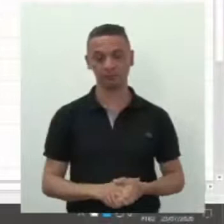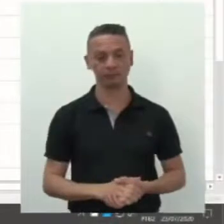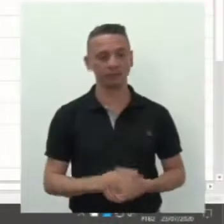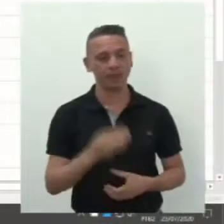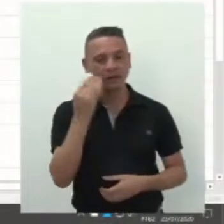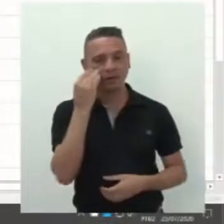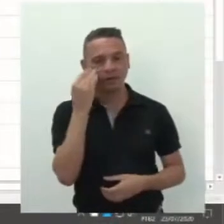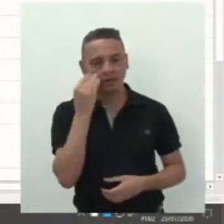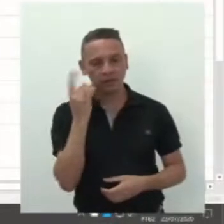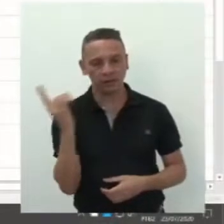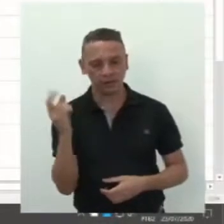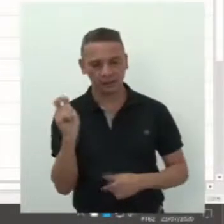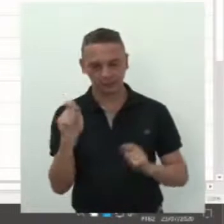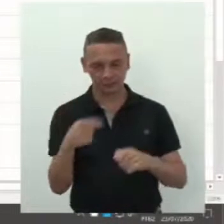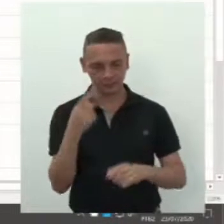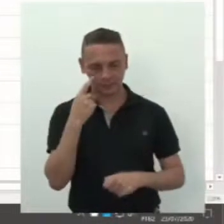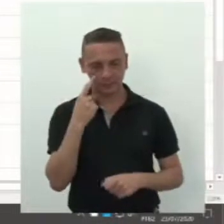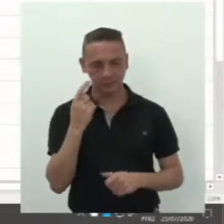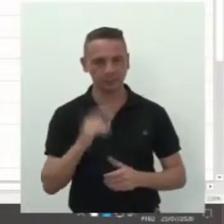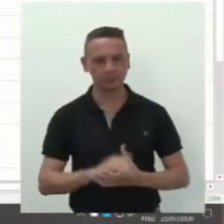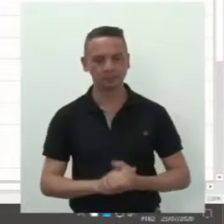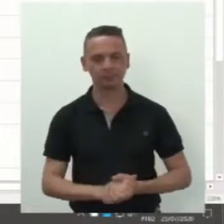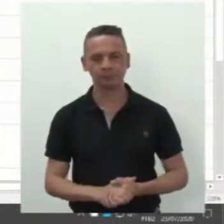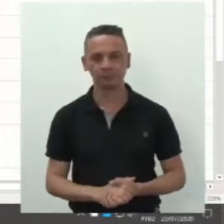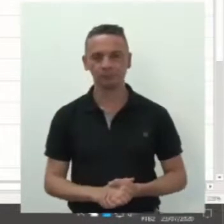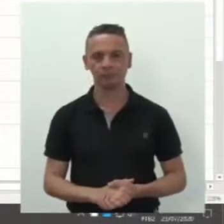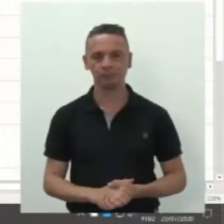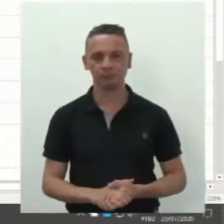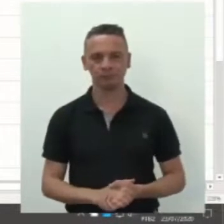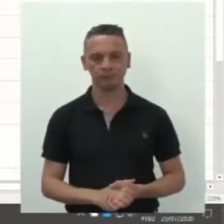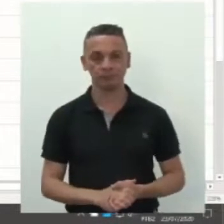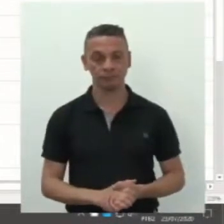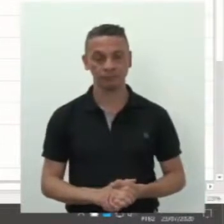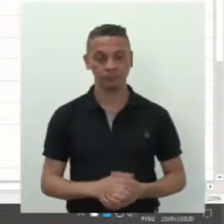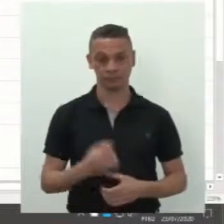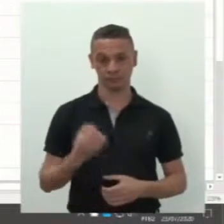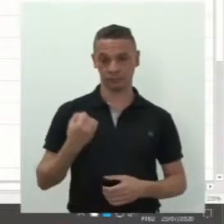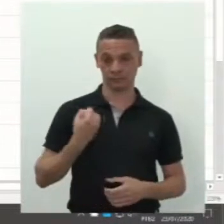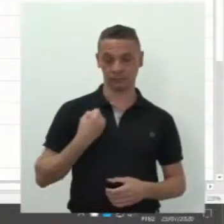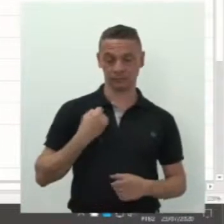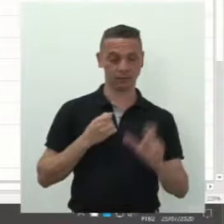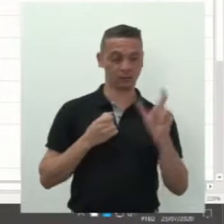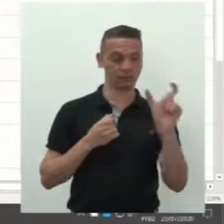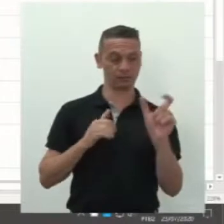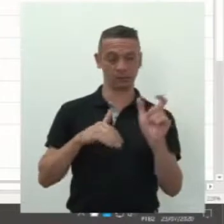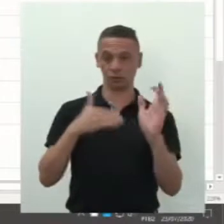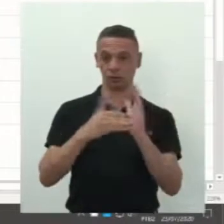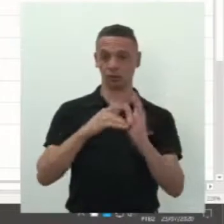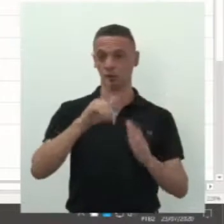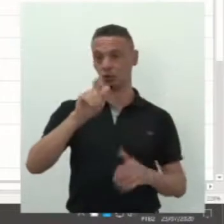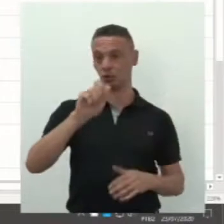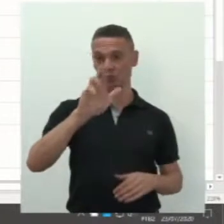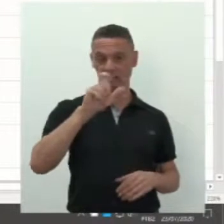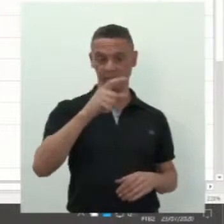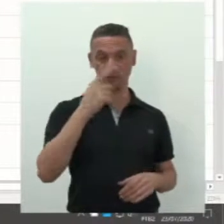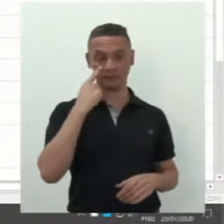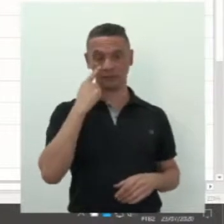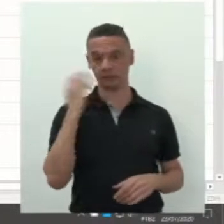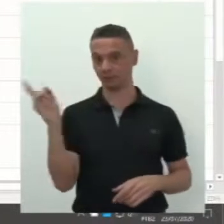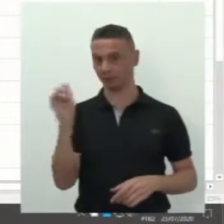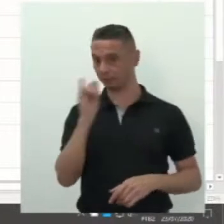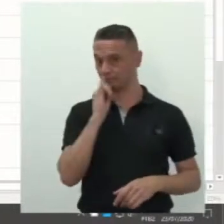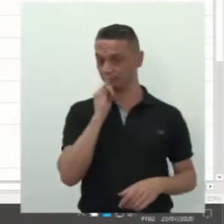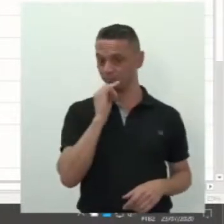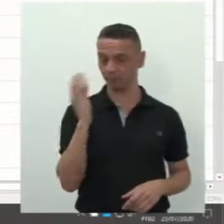nessa formatação de moeda dá. Nessa formatação de moeda não, mas numa célula que está geral, você consegue, por